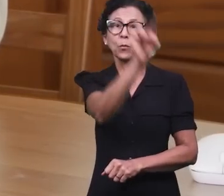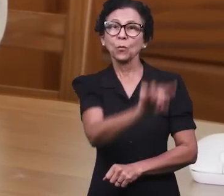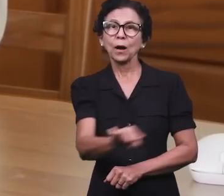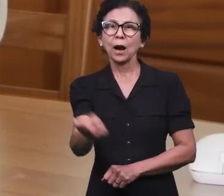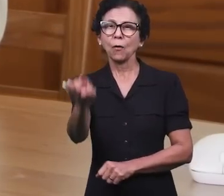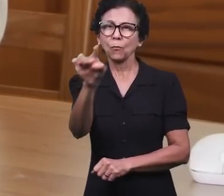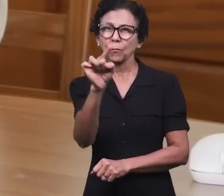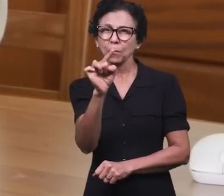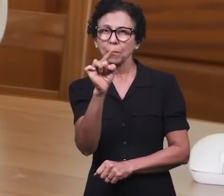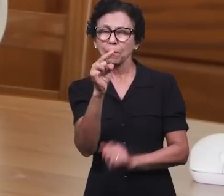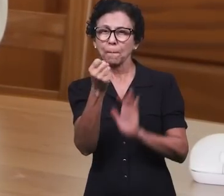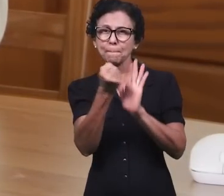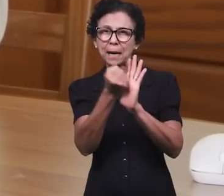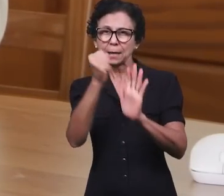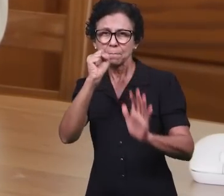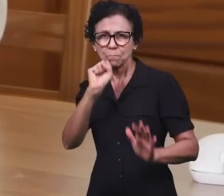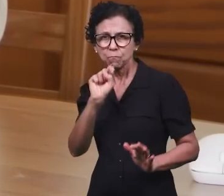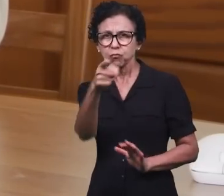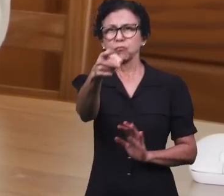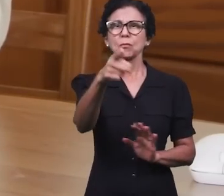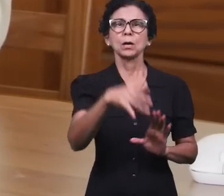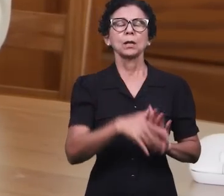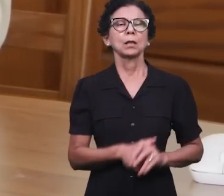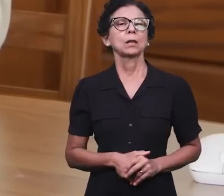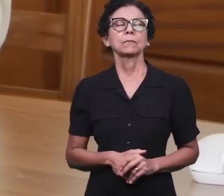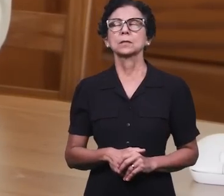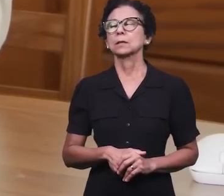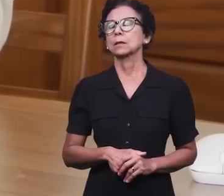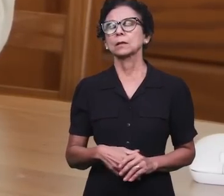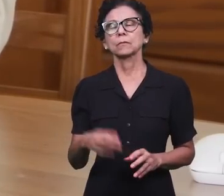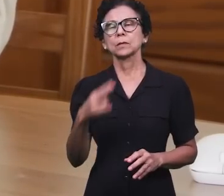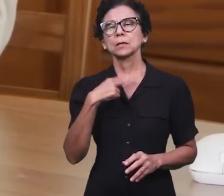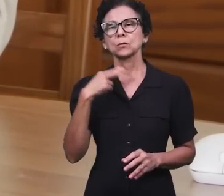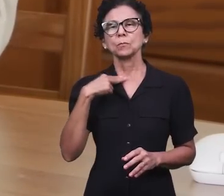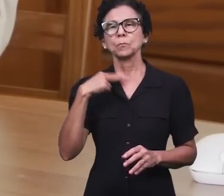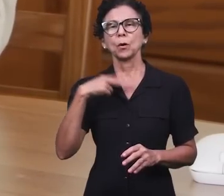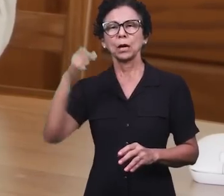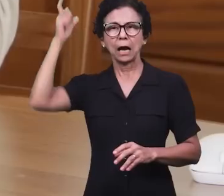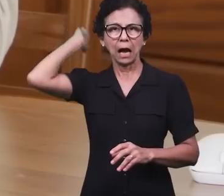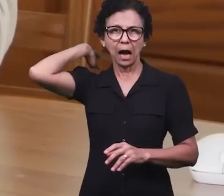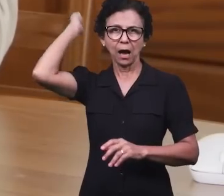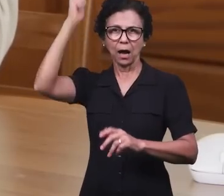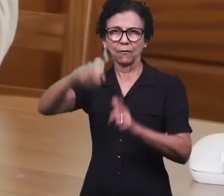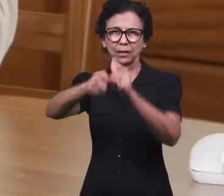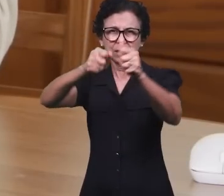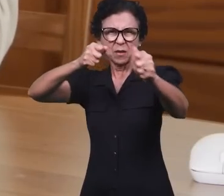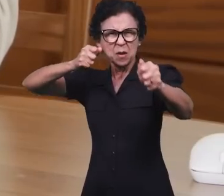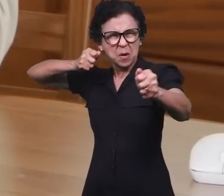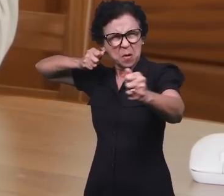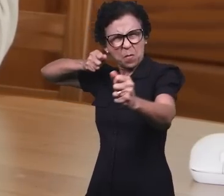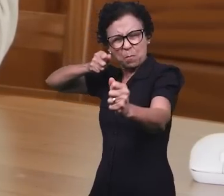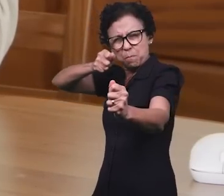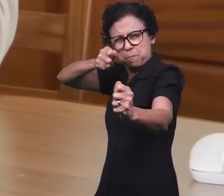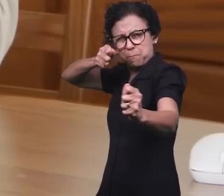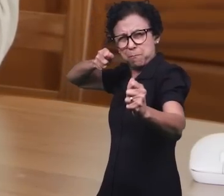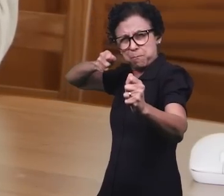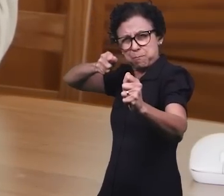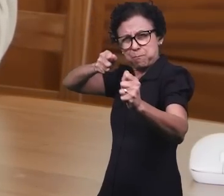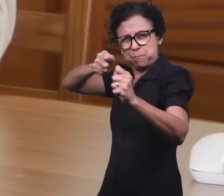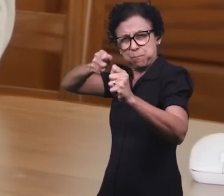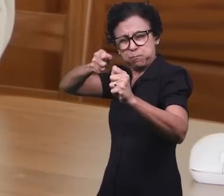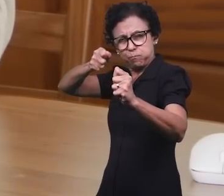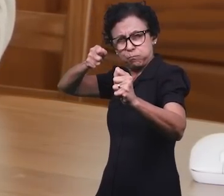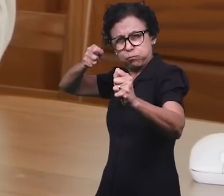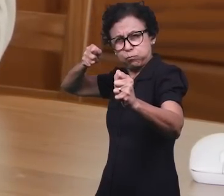direcionada num caminho certo. Você não pode jogar flecha de qualquer jeito. Aqueles que lançavam flecha antigamente, eles